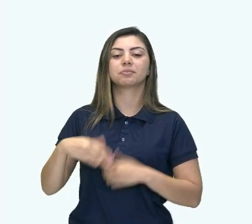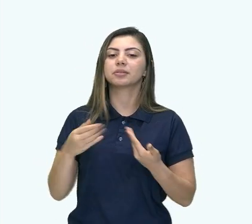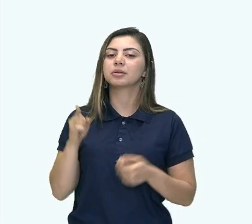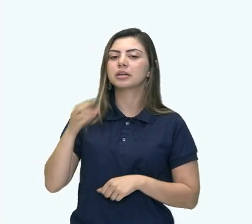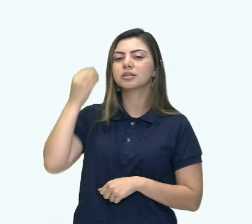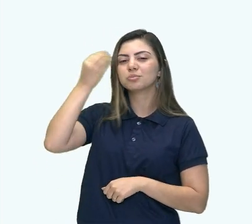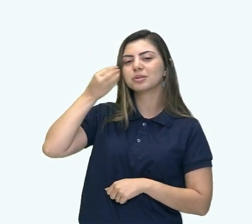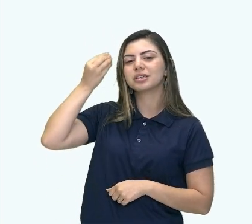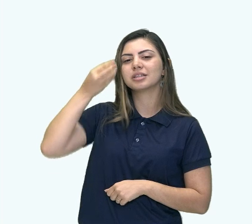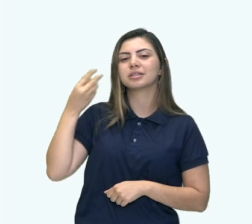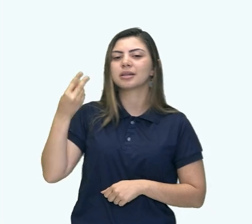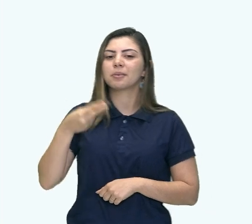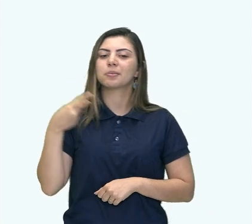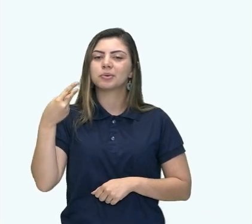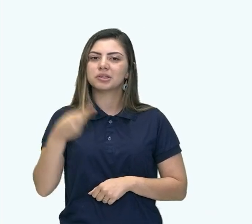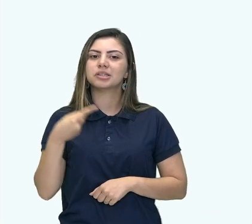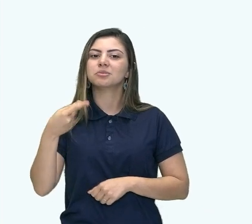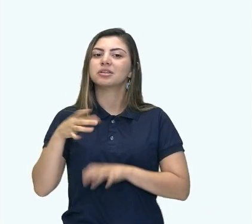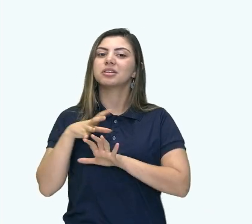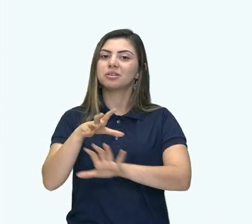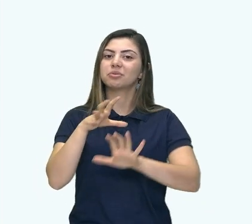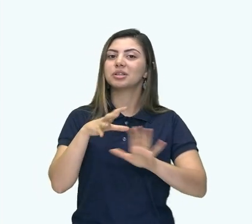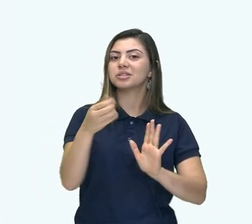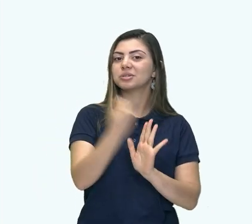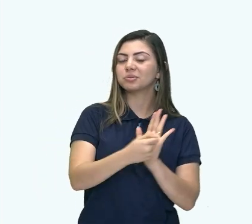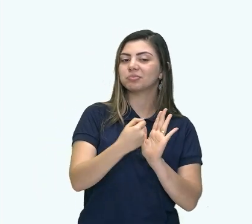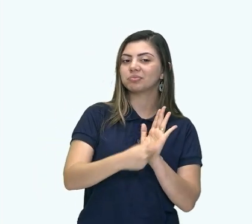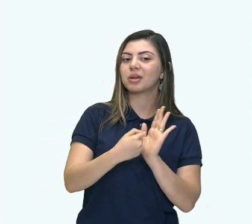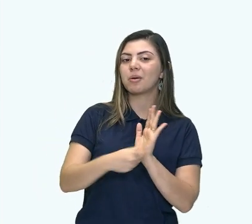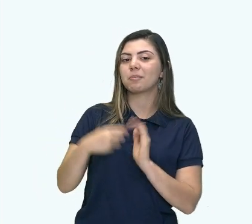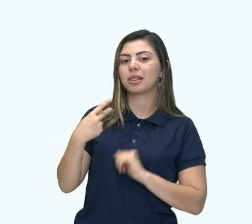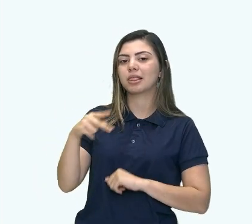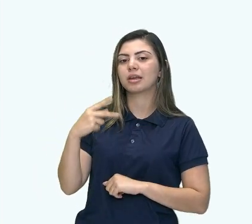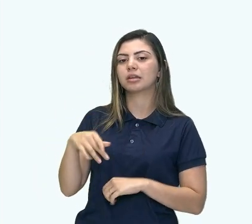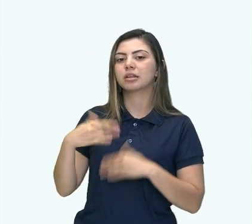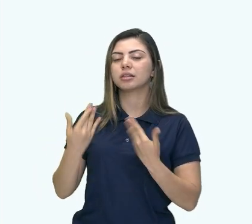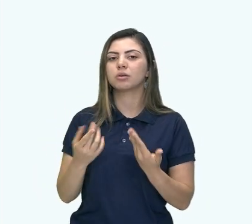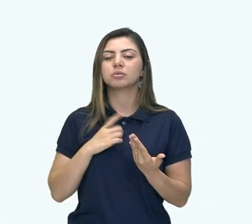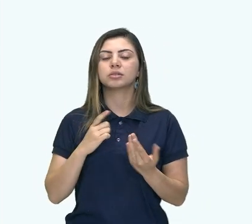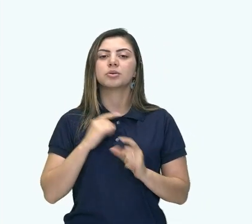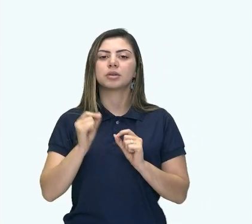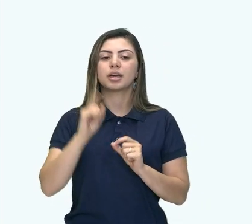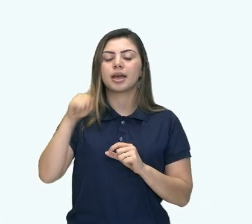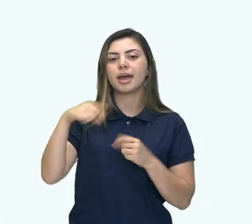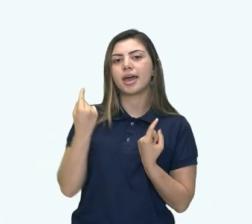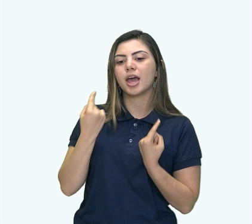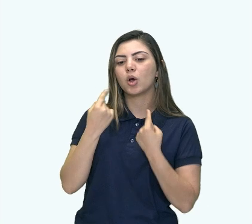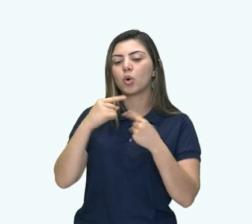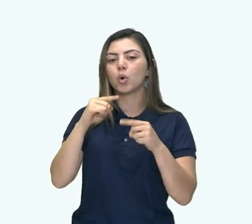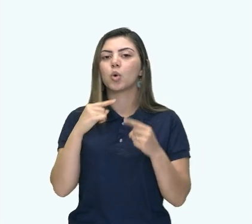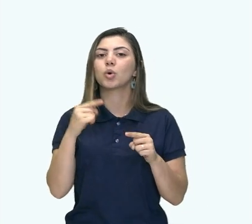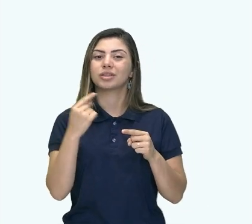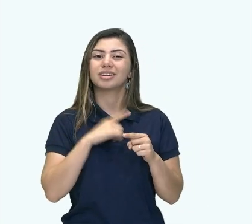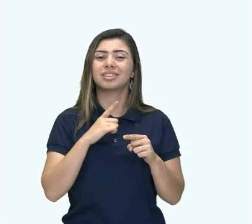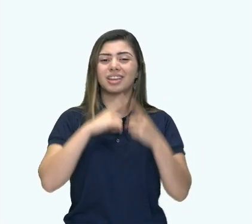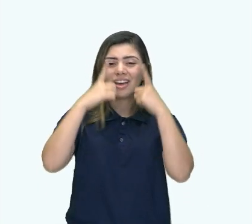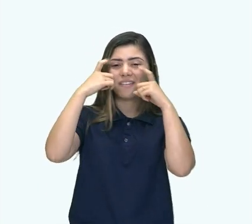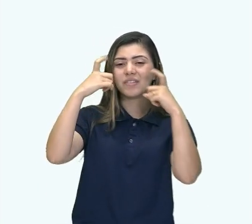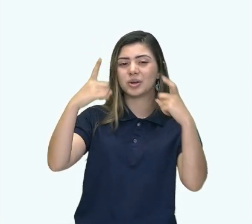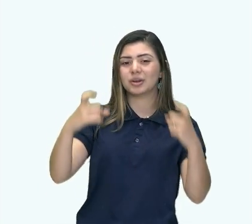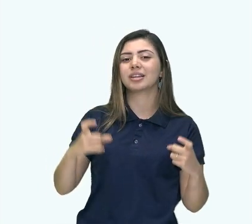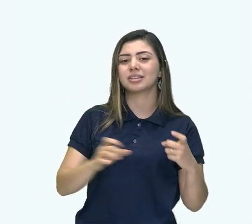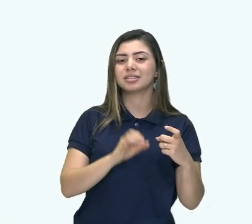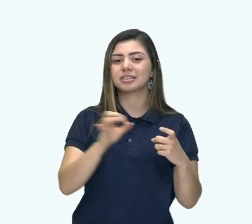influenciou profundamente sua obra, trazendo uma visão realista e crítica da violência urbana. E essas